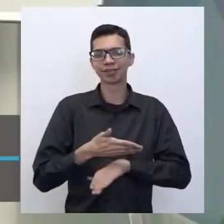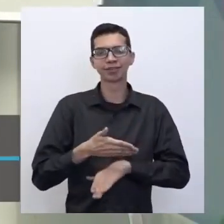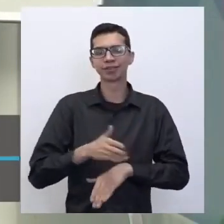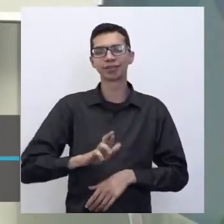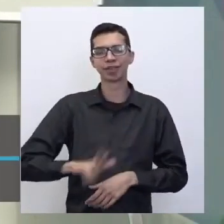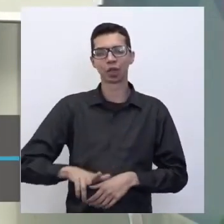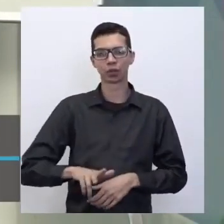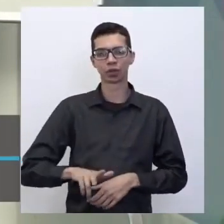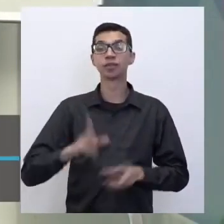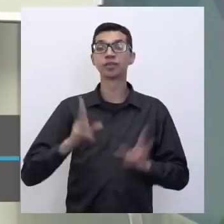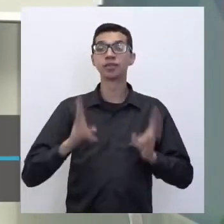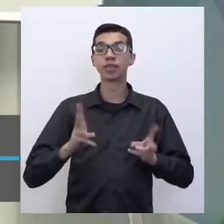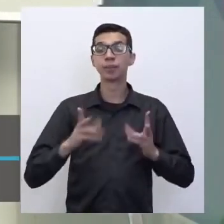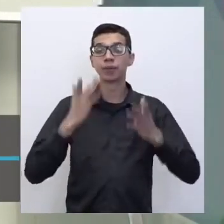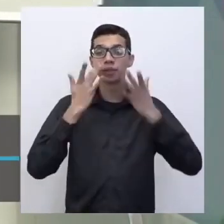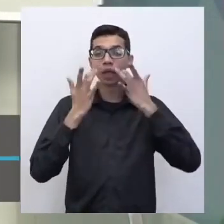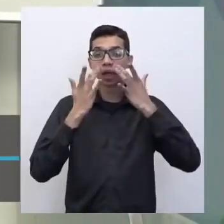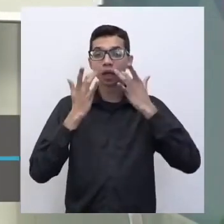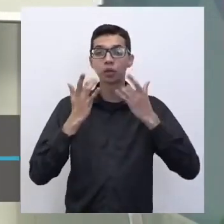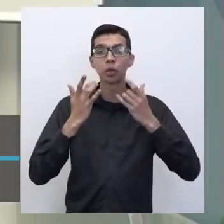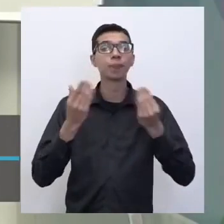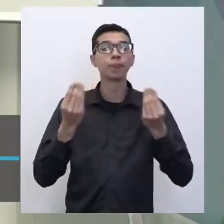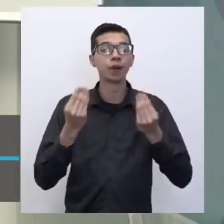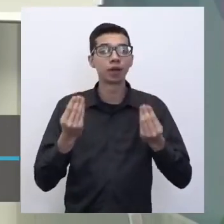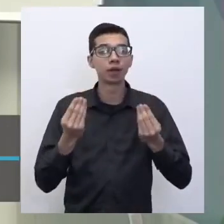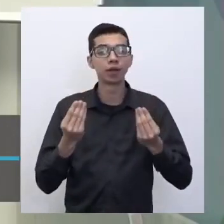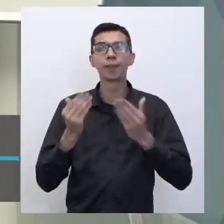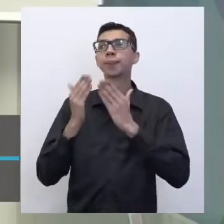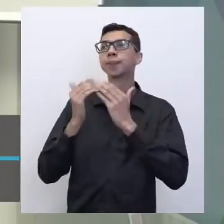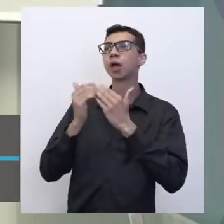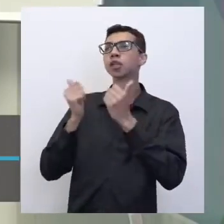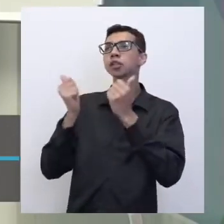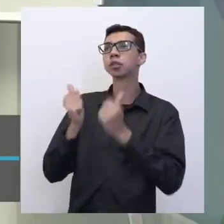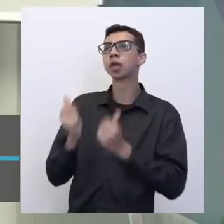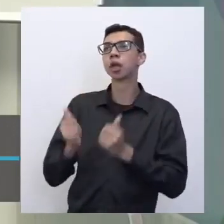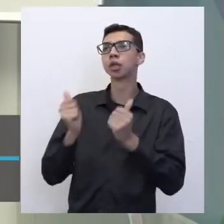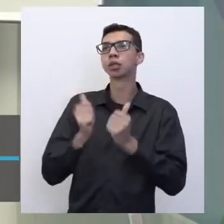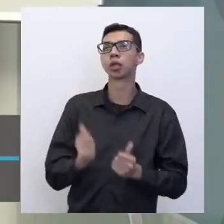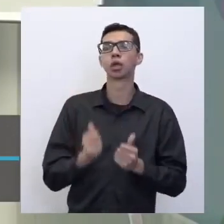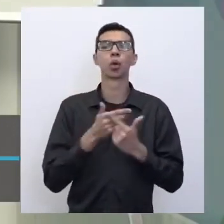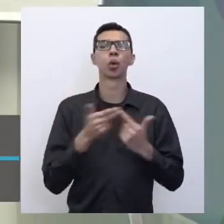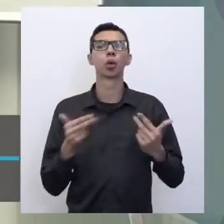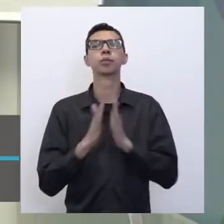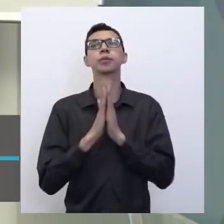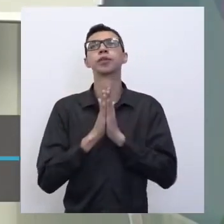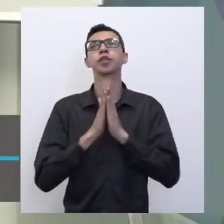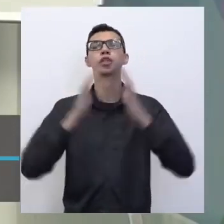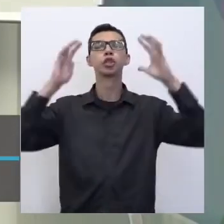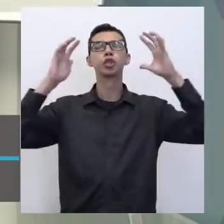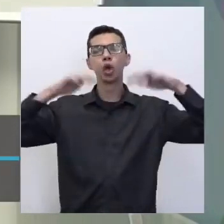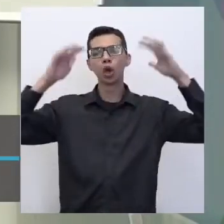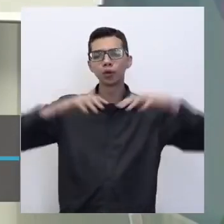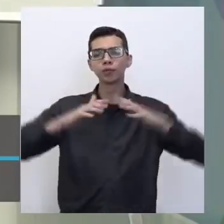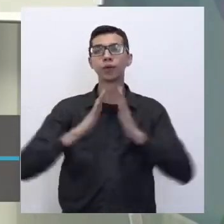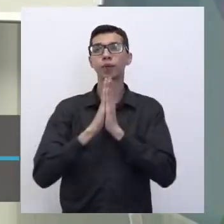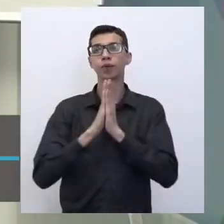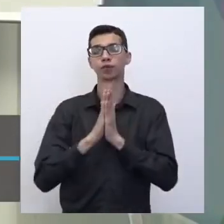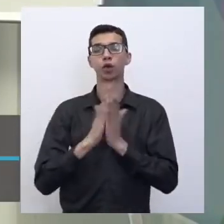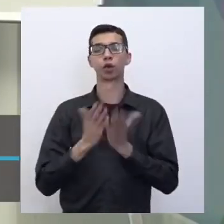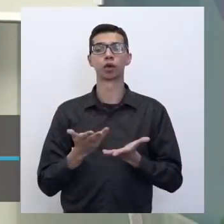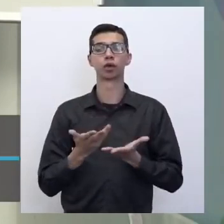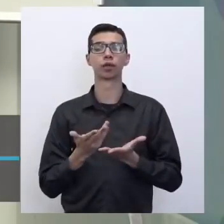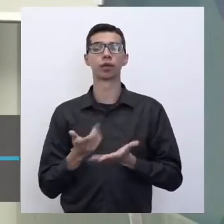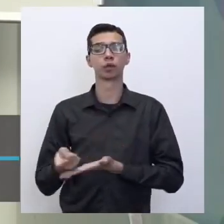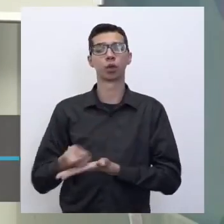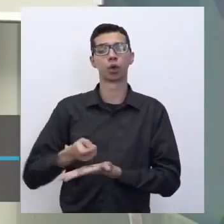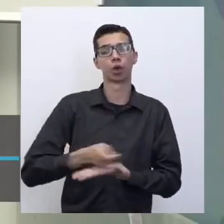eles faziam encenações pedindo coisa para os deuses. Por favor, que venha mais chuva, que tenha mais fartura na colheita, tá?